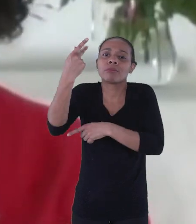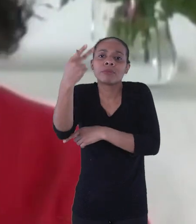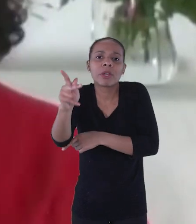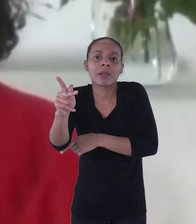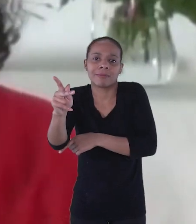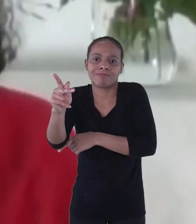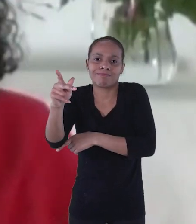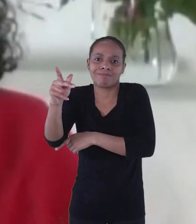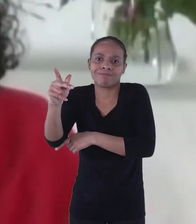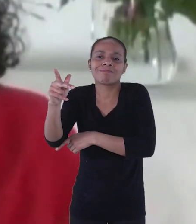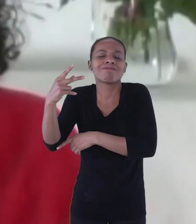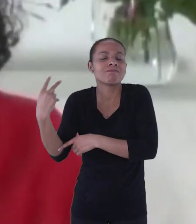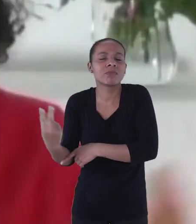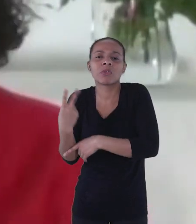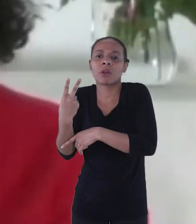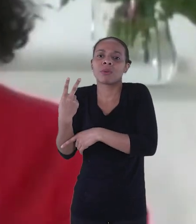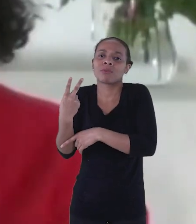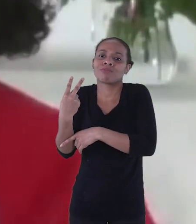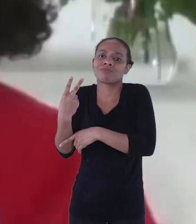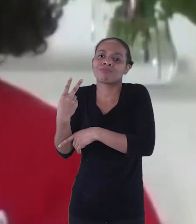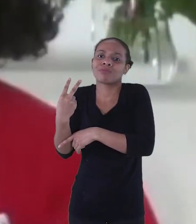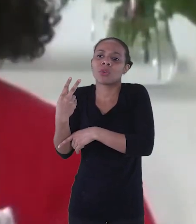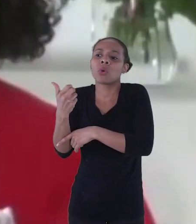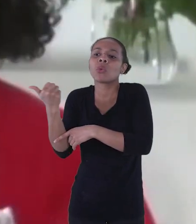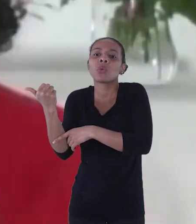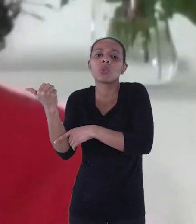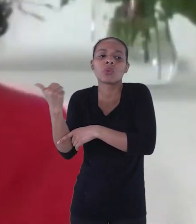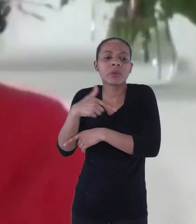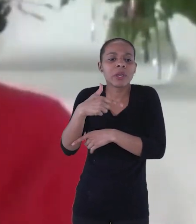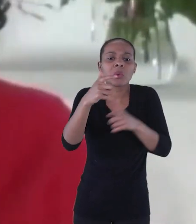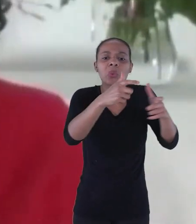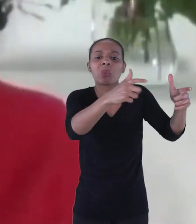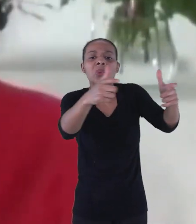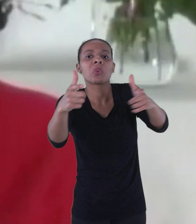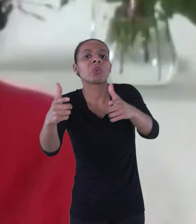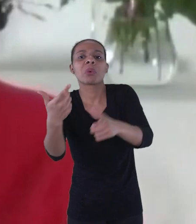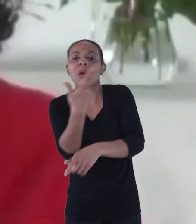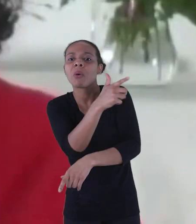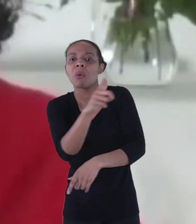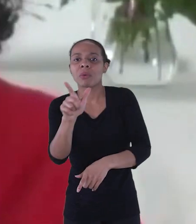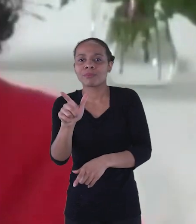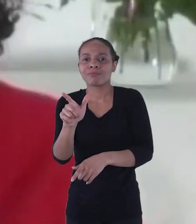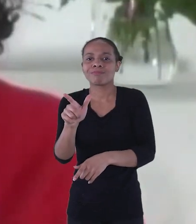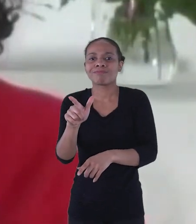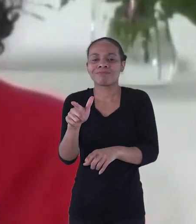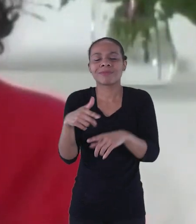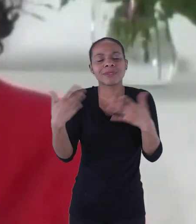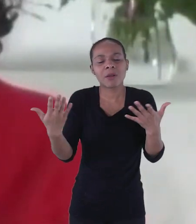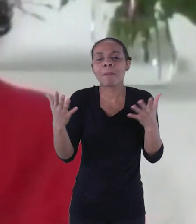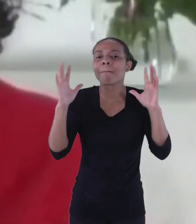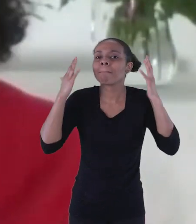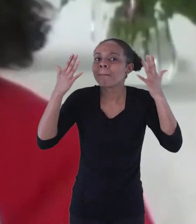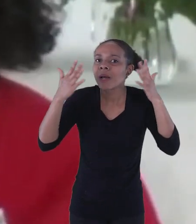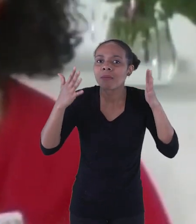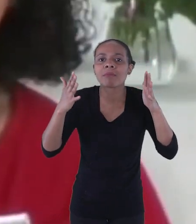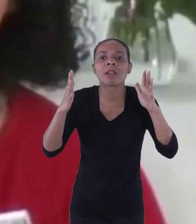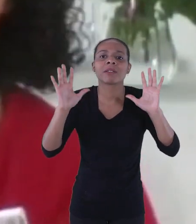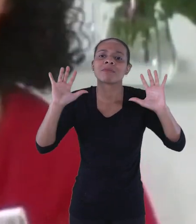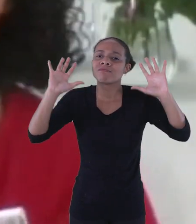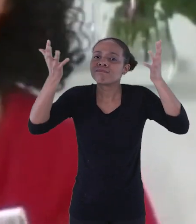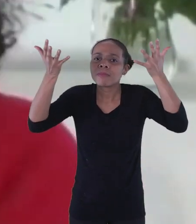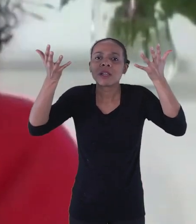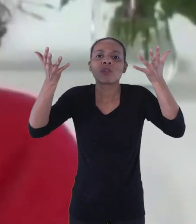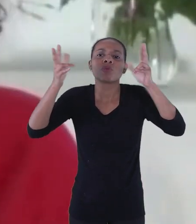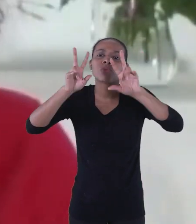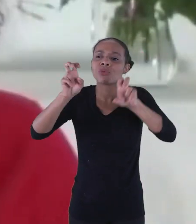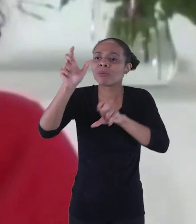saudar Carolina Maria de Jesus como patronesse desse festival. Estão de parabéns. Eu penso assim